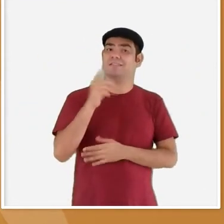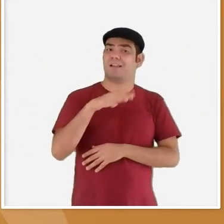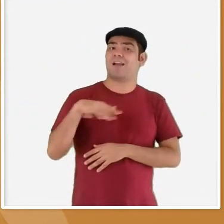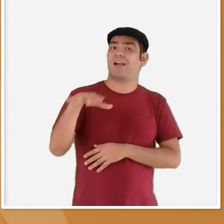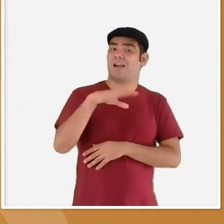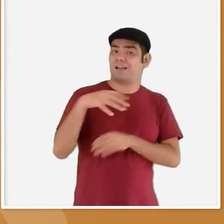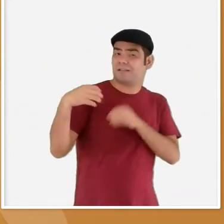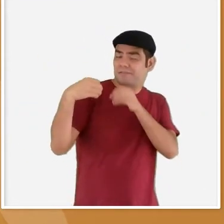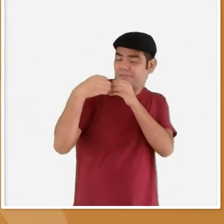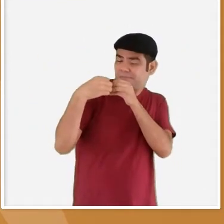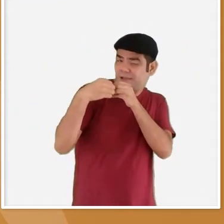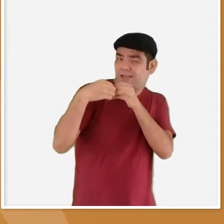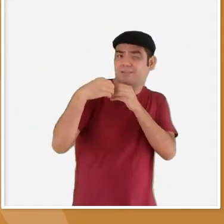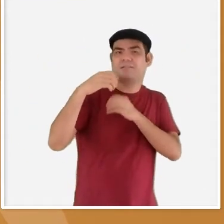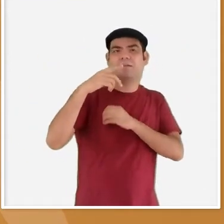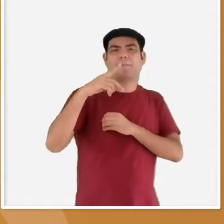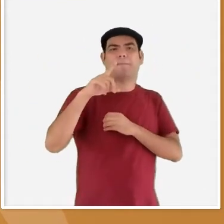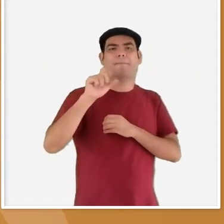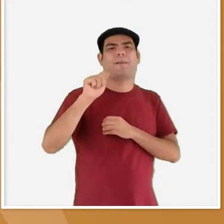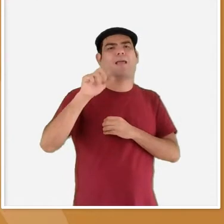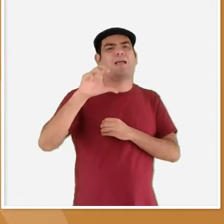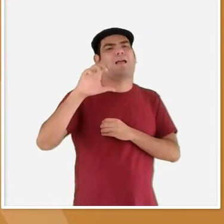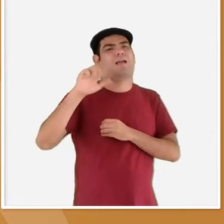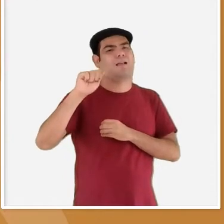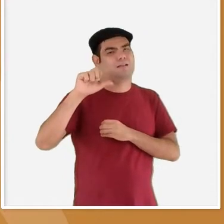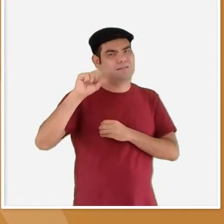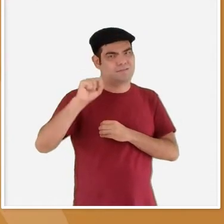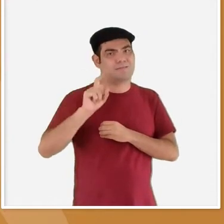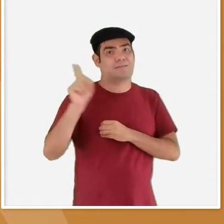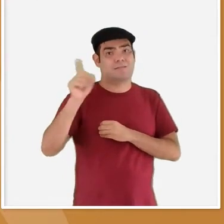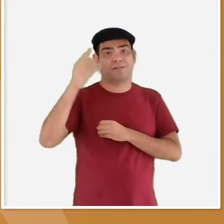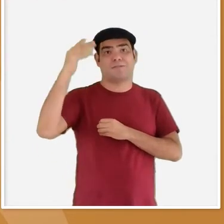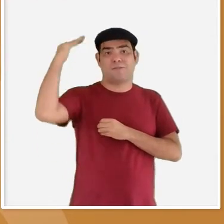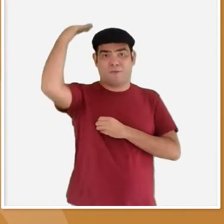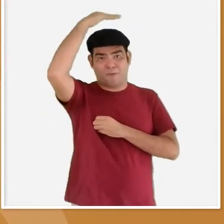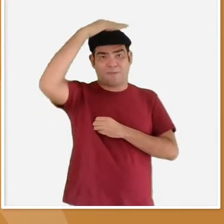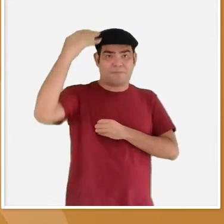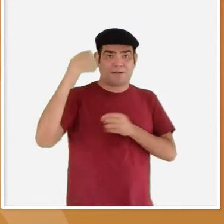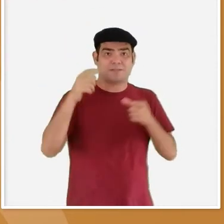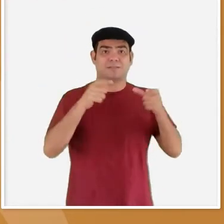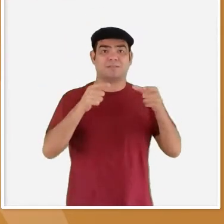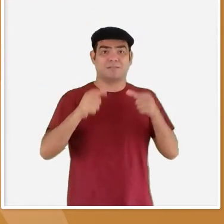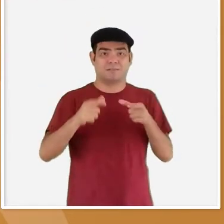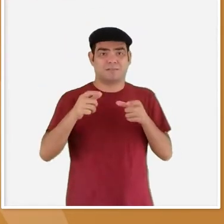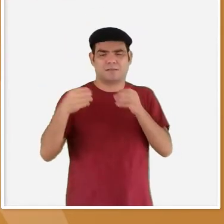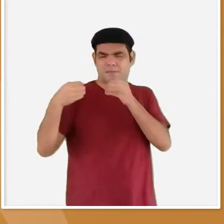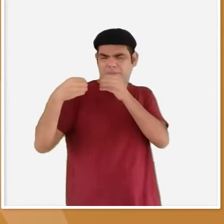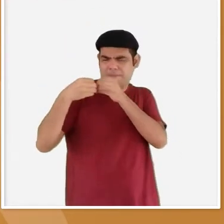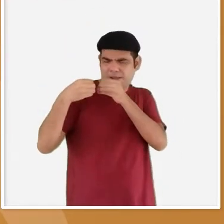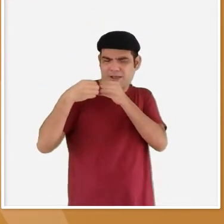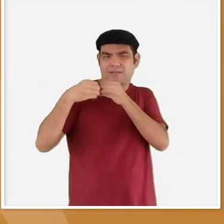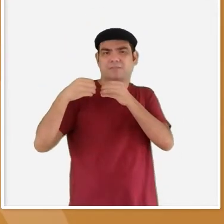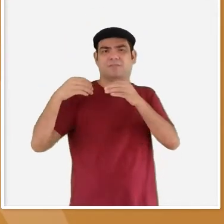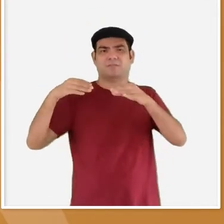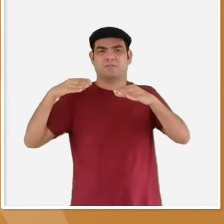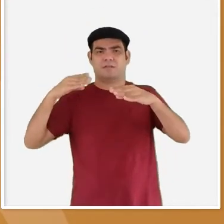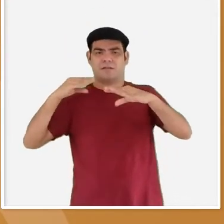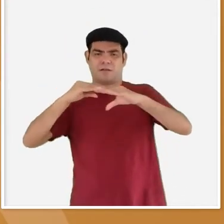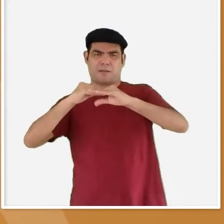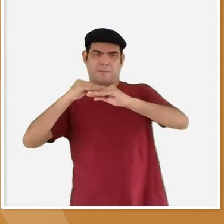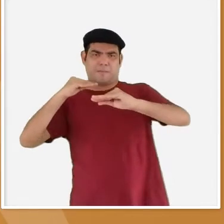às placas tectônicas. Então, o México está localizado na placa tectônica americana,